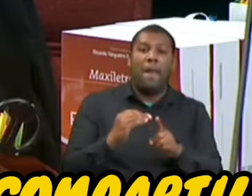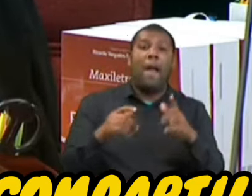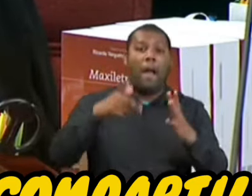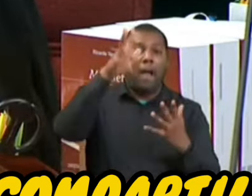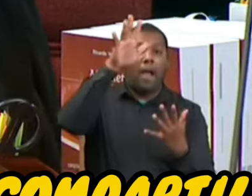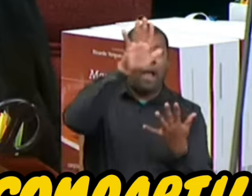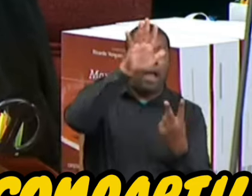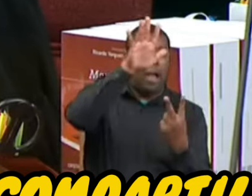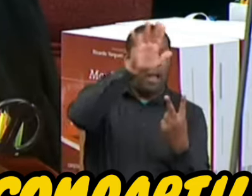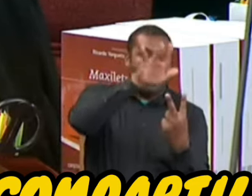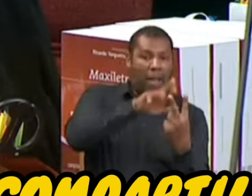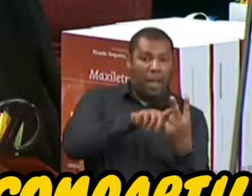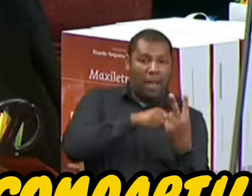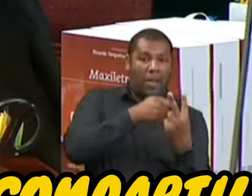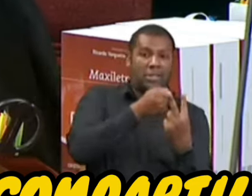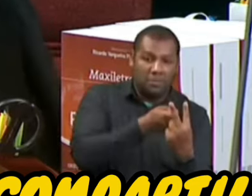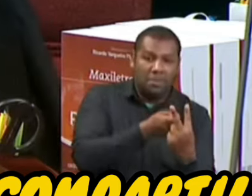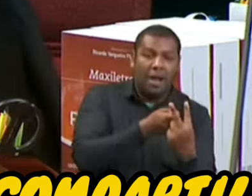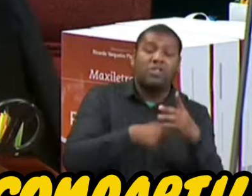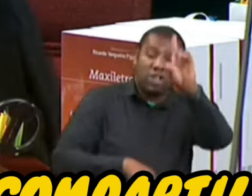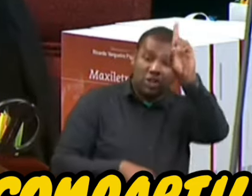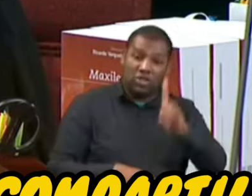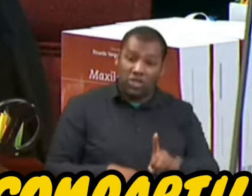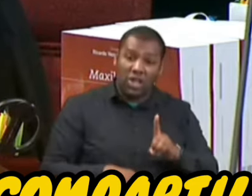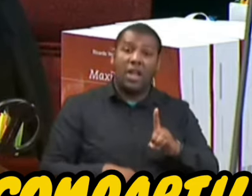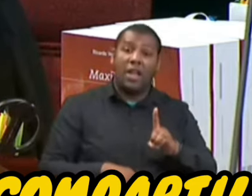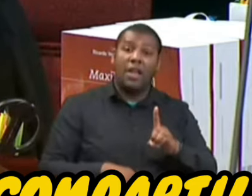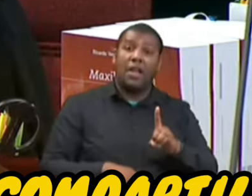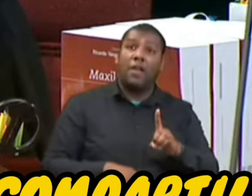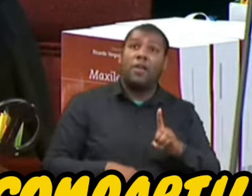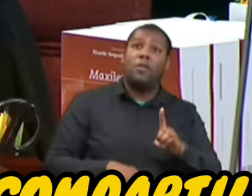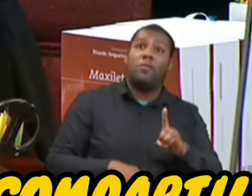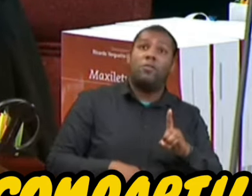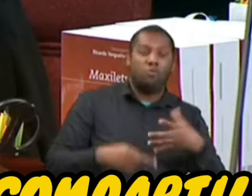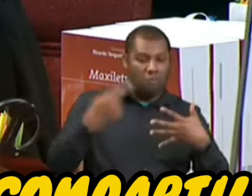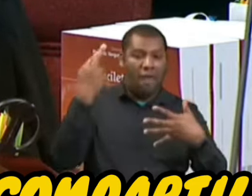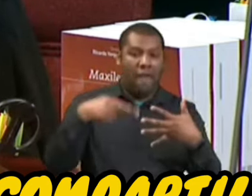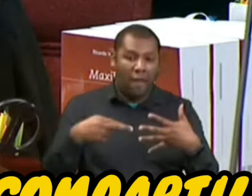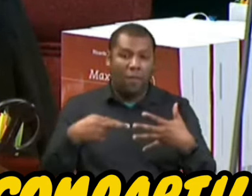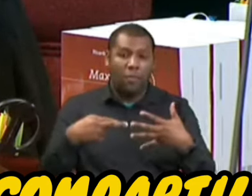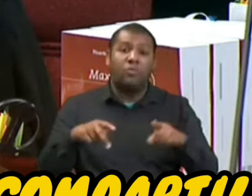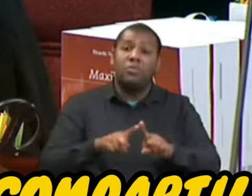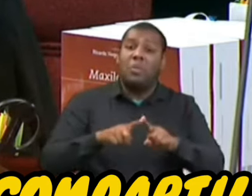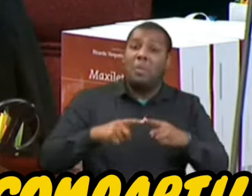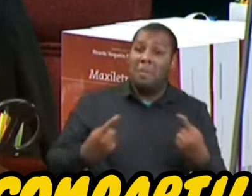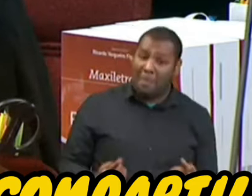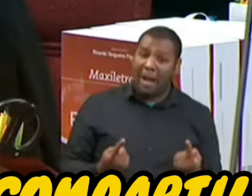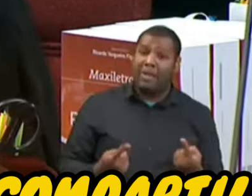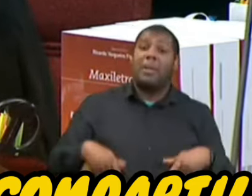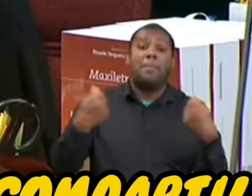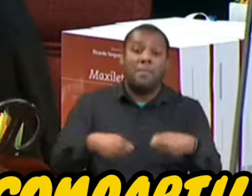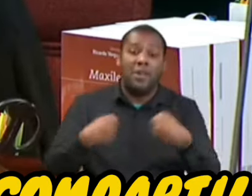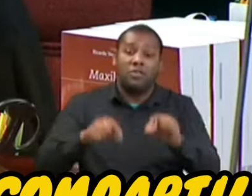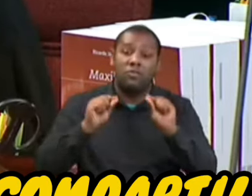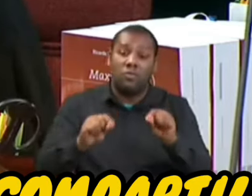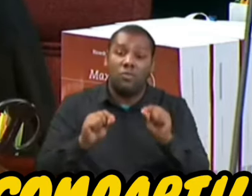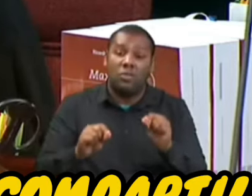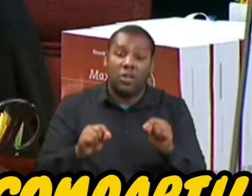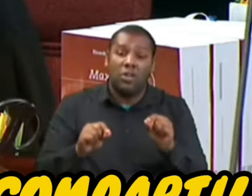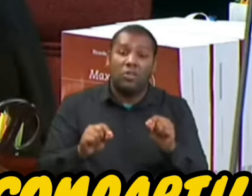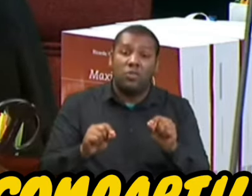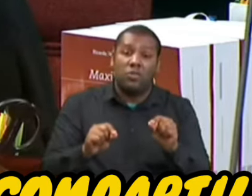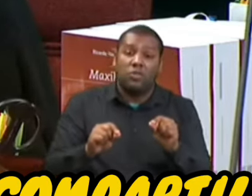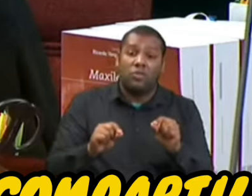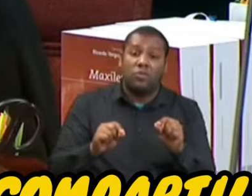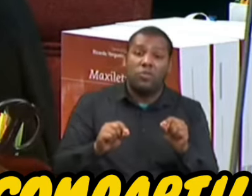podem recorrer, as partes. O que não pode é um se substituir o outro, porque aí nós fazemos uma quebra na hierarquia não